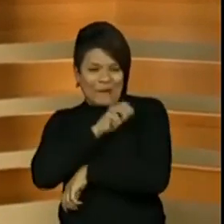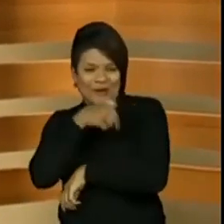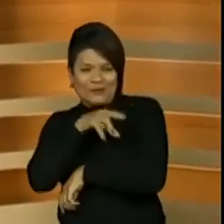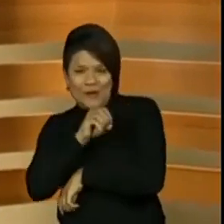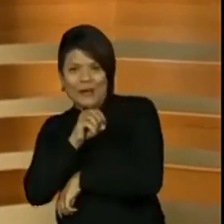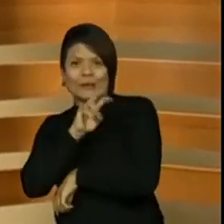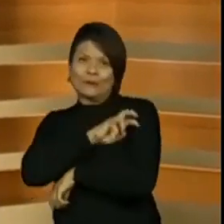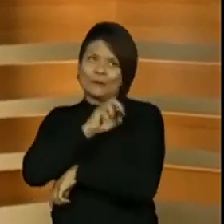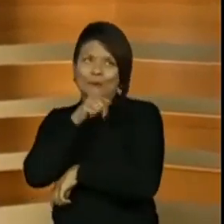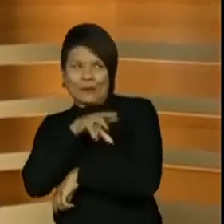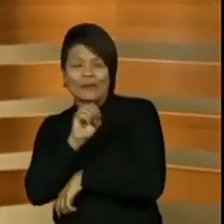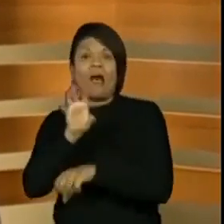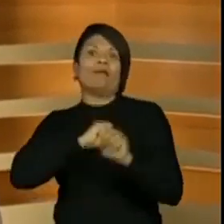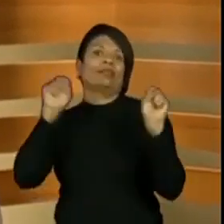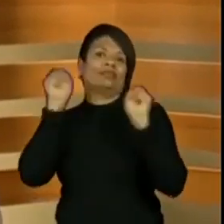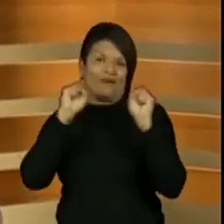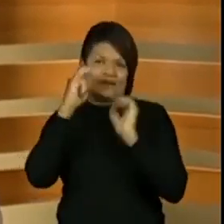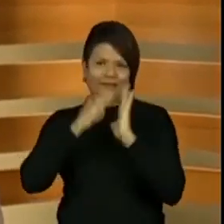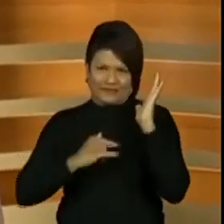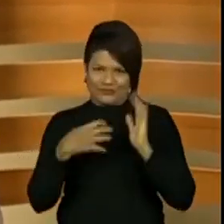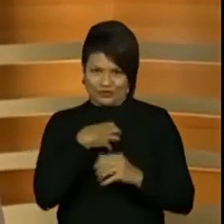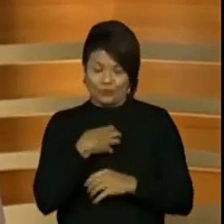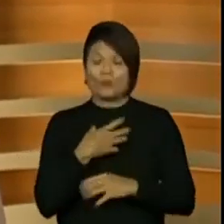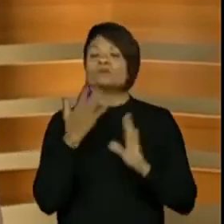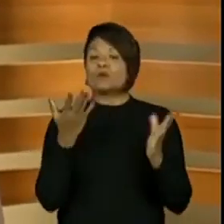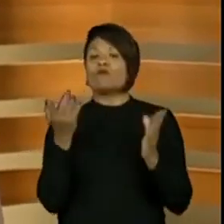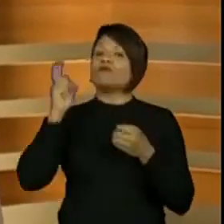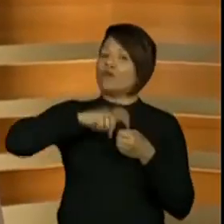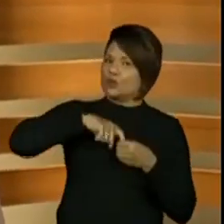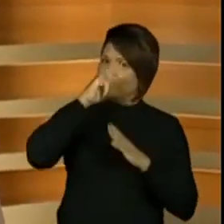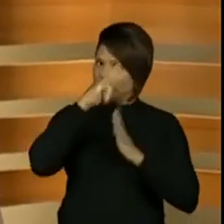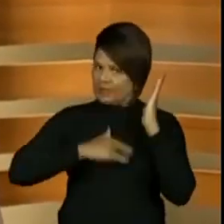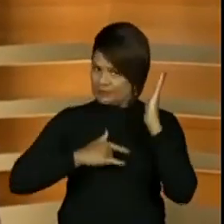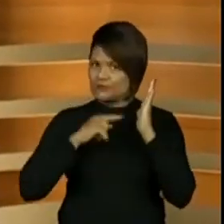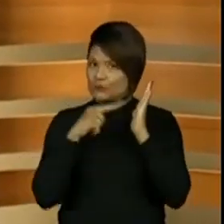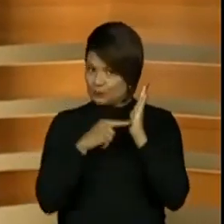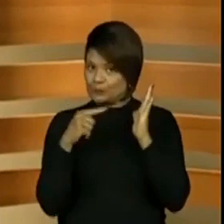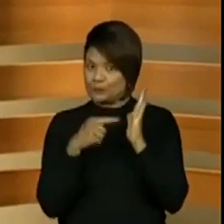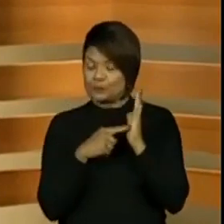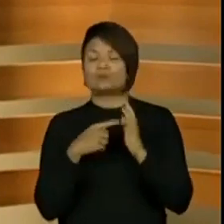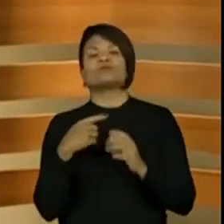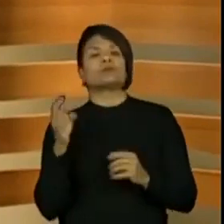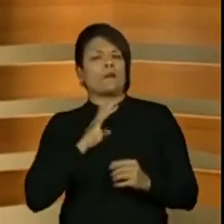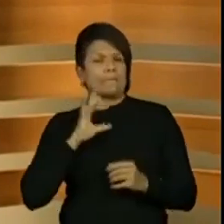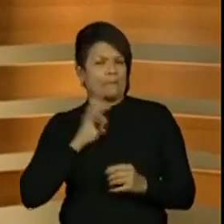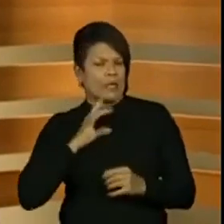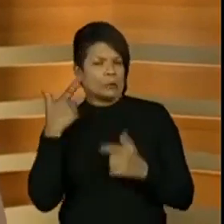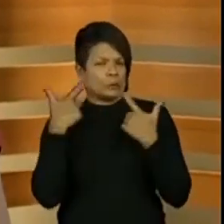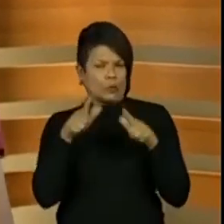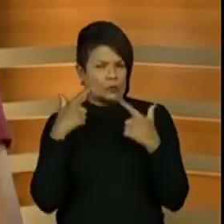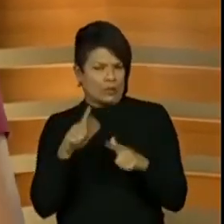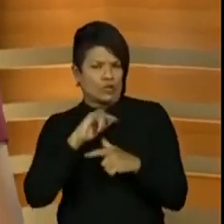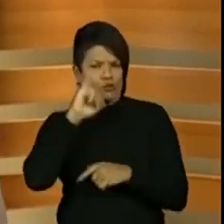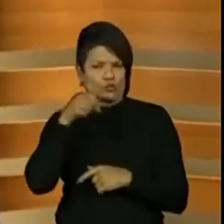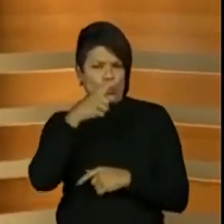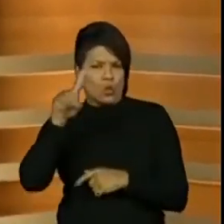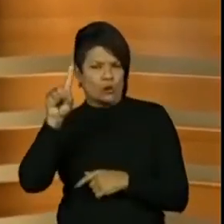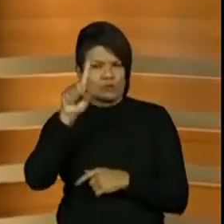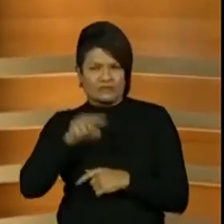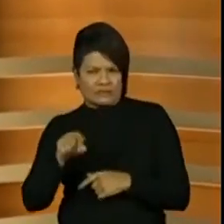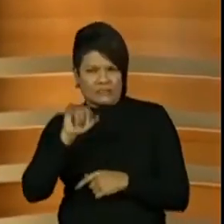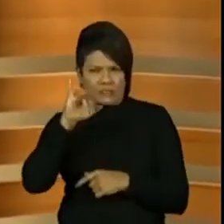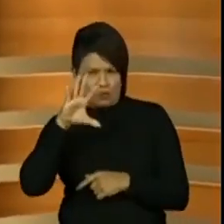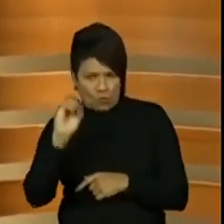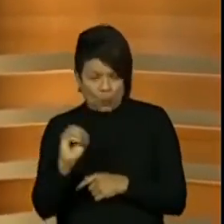texto. Vamos lá, então? Joãozinho Sem Medo. Quem já tem um palpite já vai colocando no chat, daqui a pouco eu vou ler para vocês, tudo